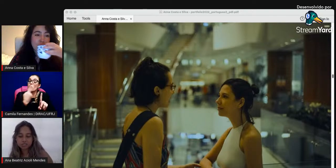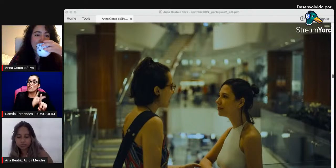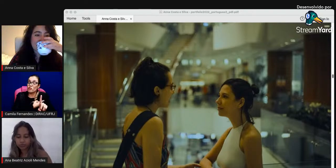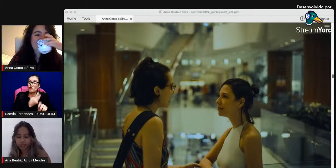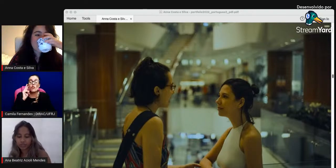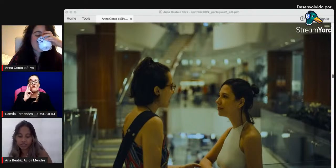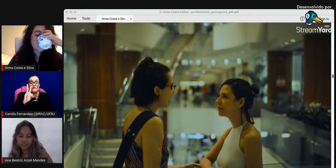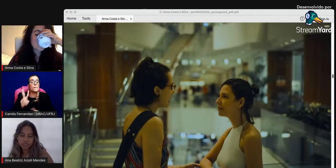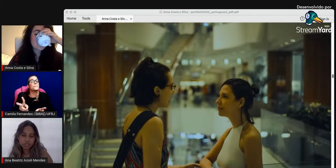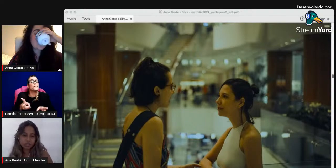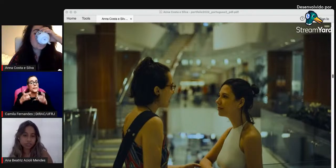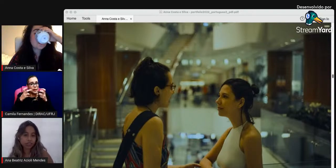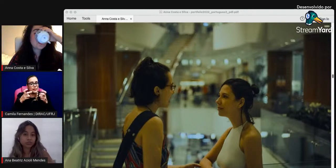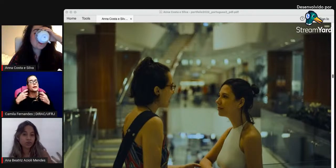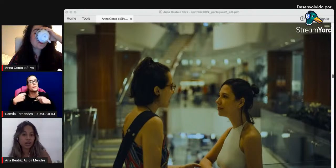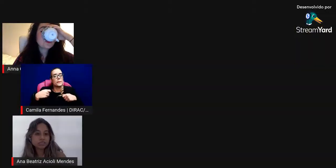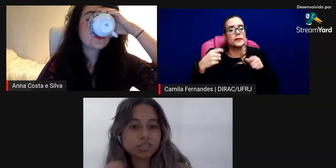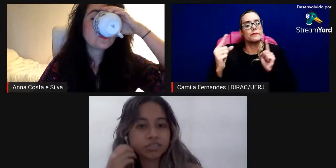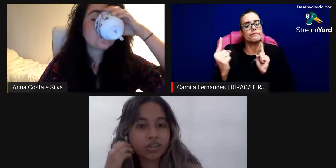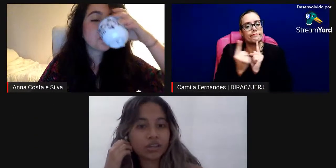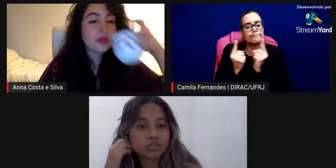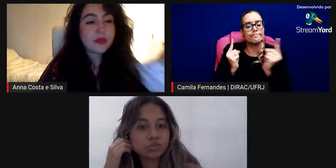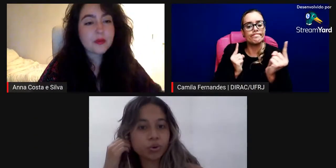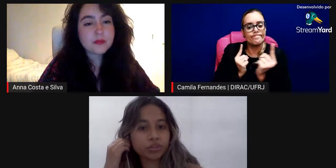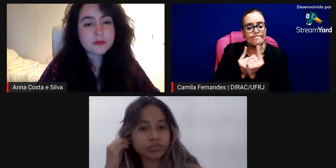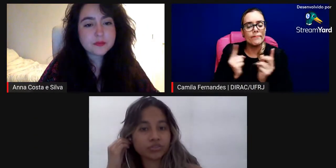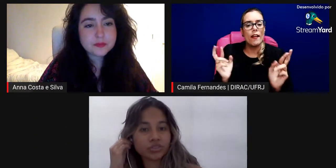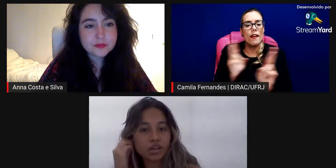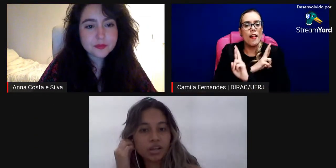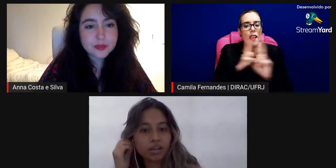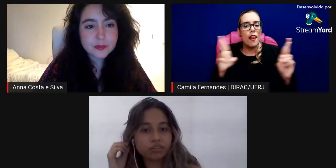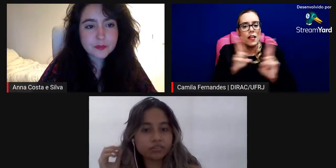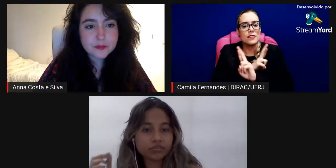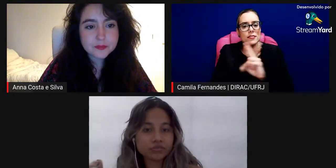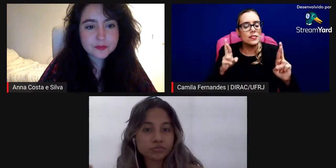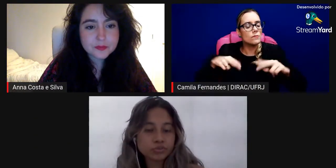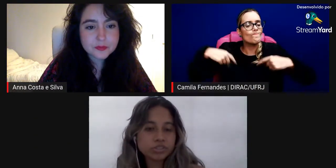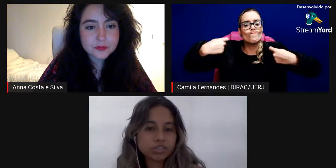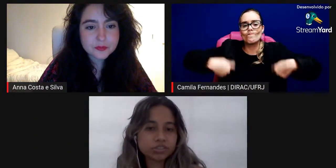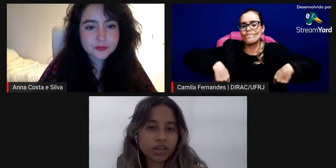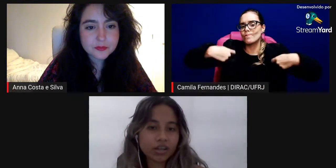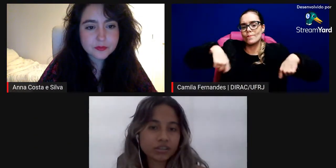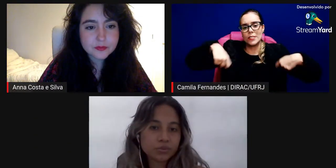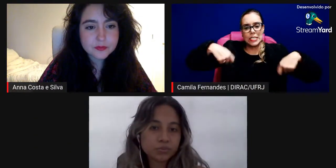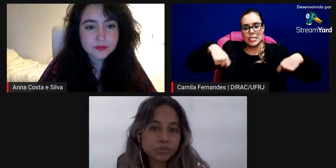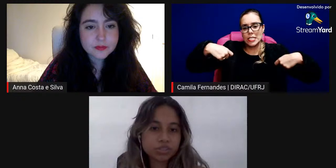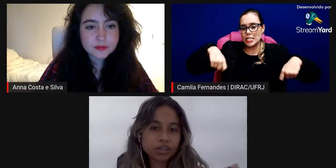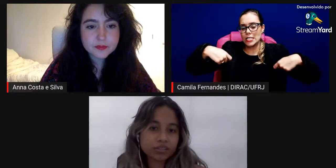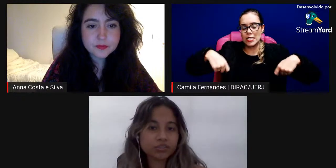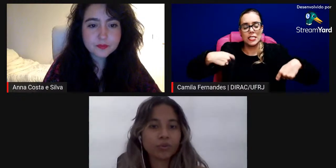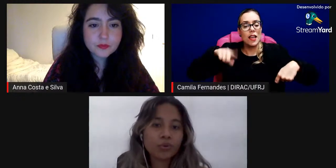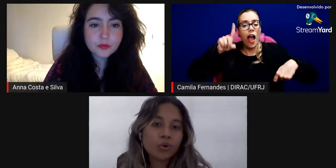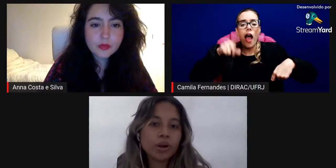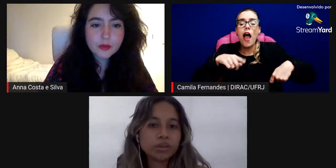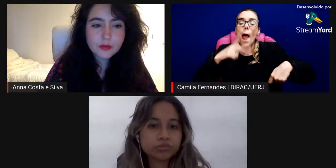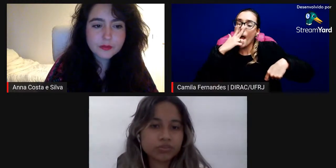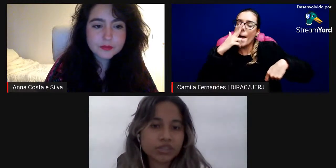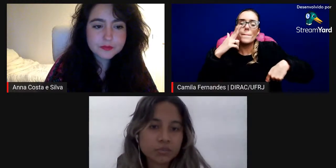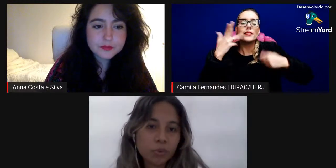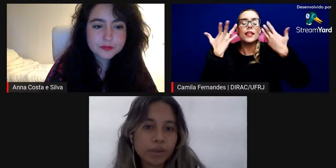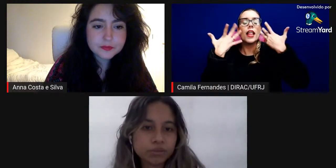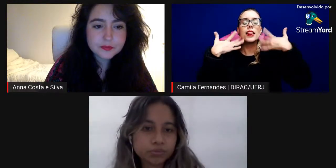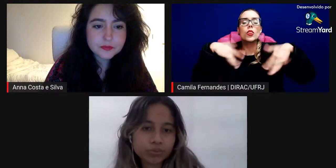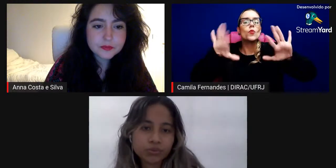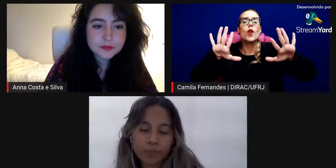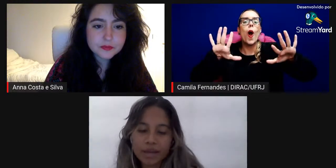criando e tendo essas relações fluidas, porque ainda estão ocorrendo